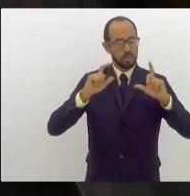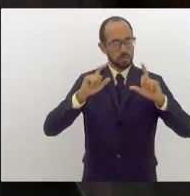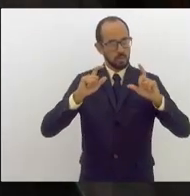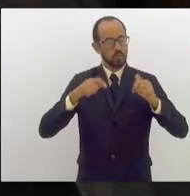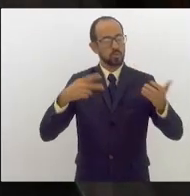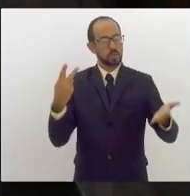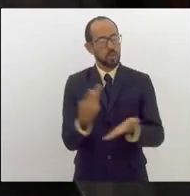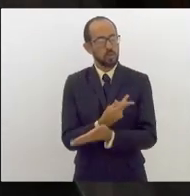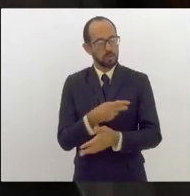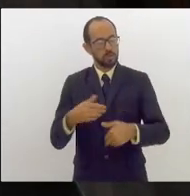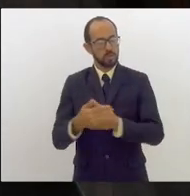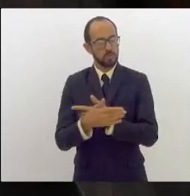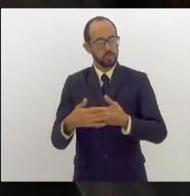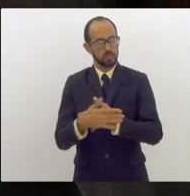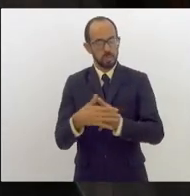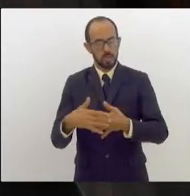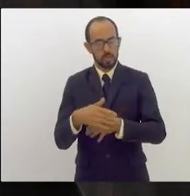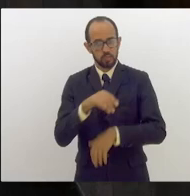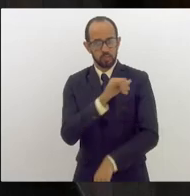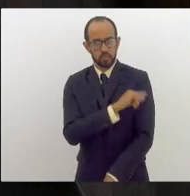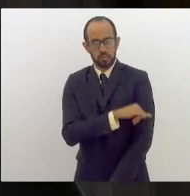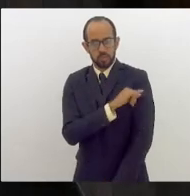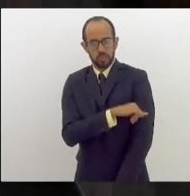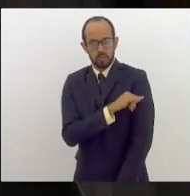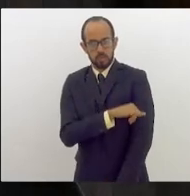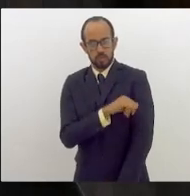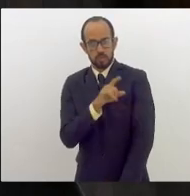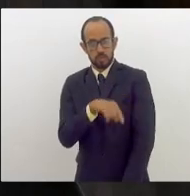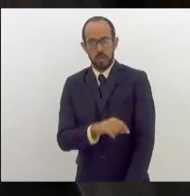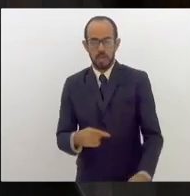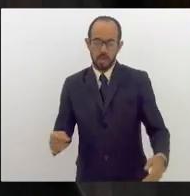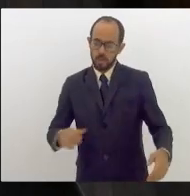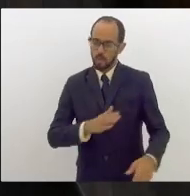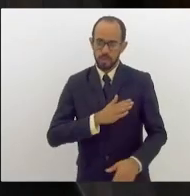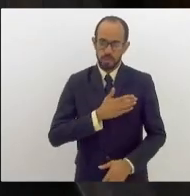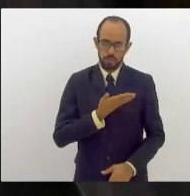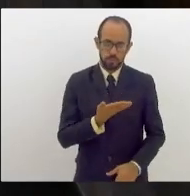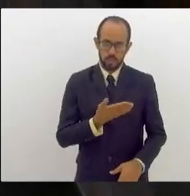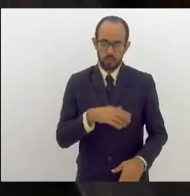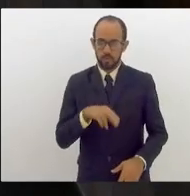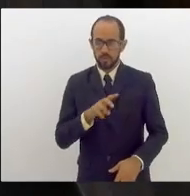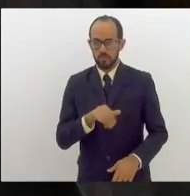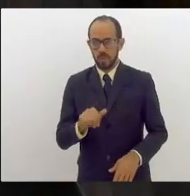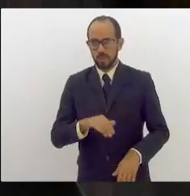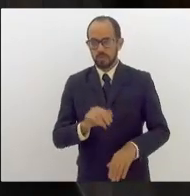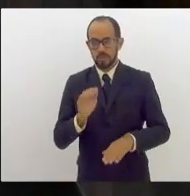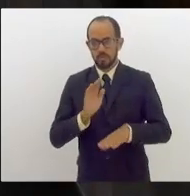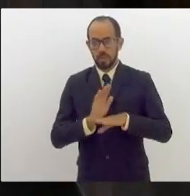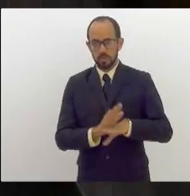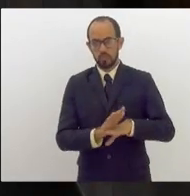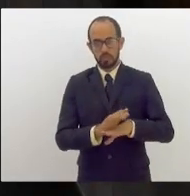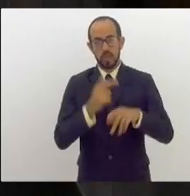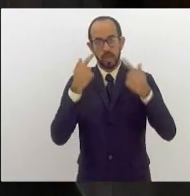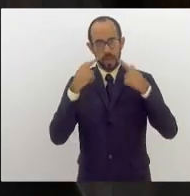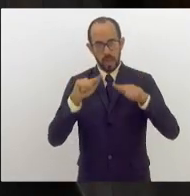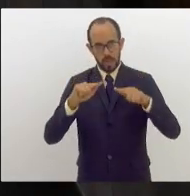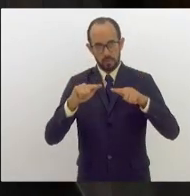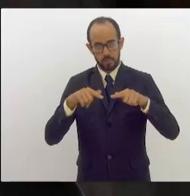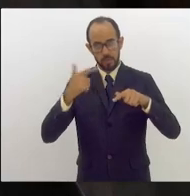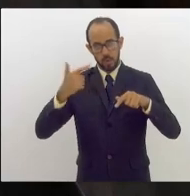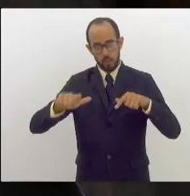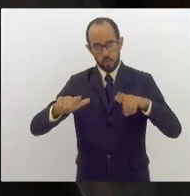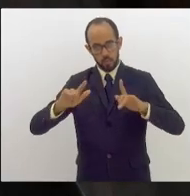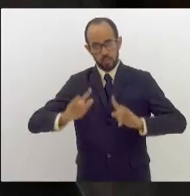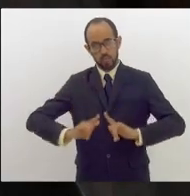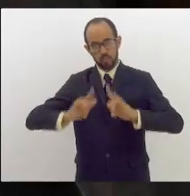centro do Rio de Janeiro que é o prenúncio de uma tragédia e isso vai ser um precedente muito grave para outros imóveis para